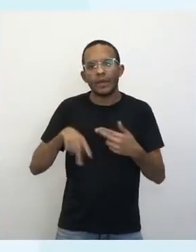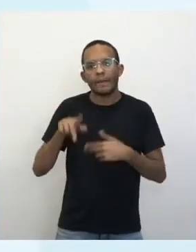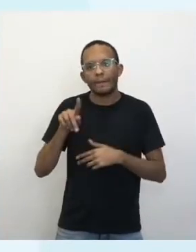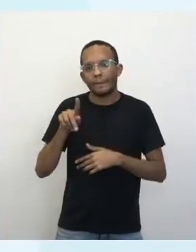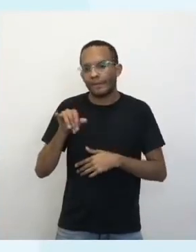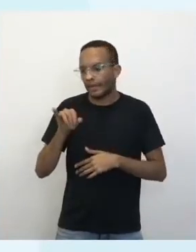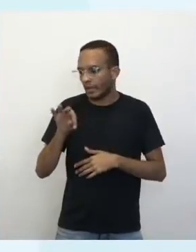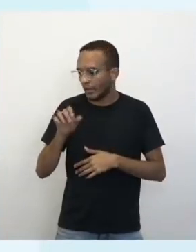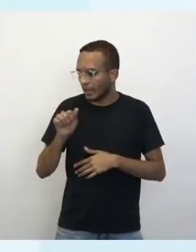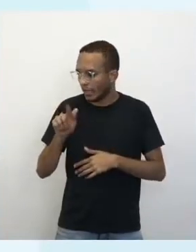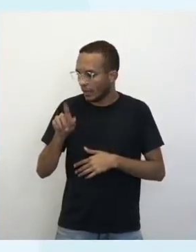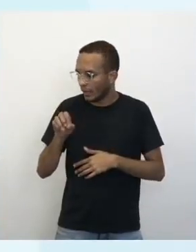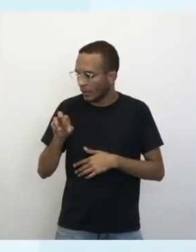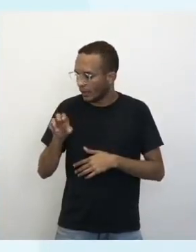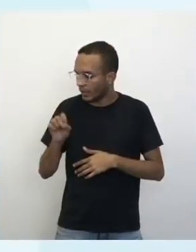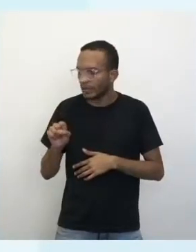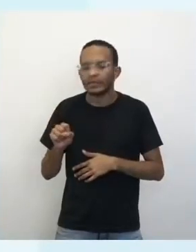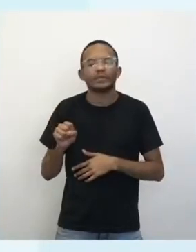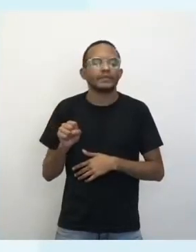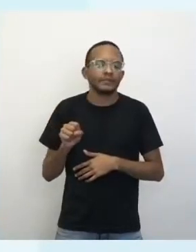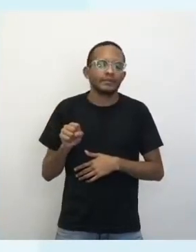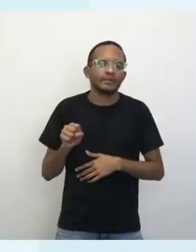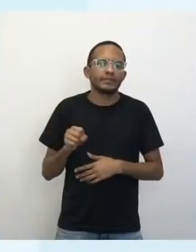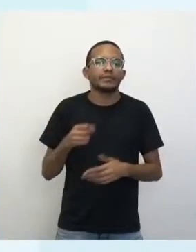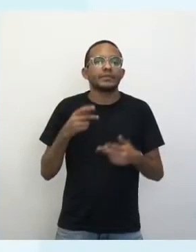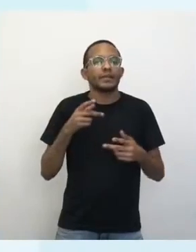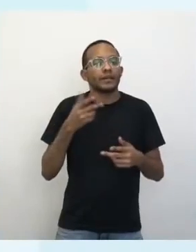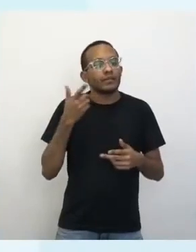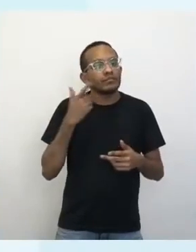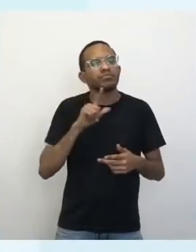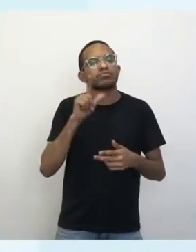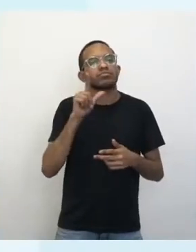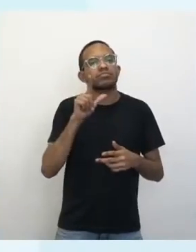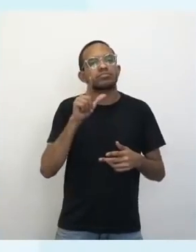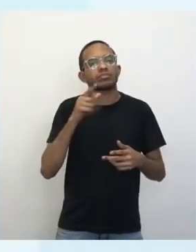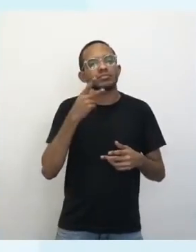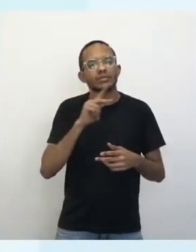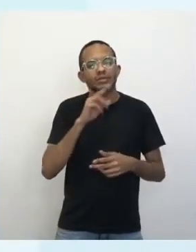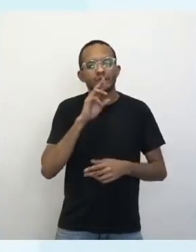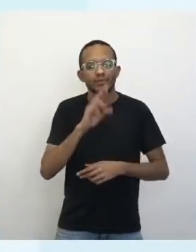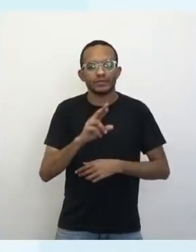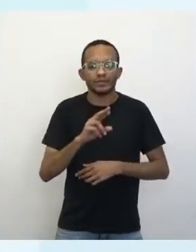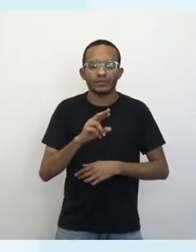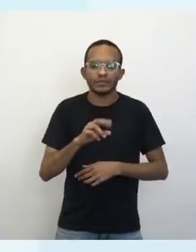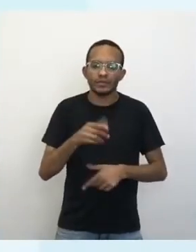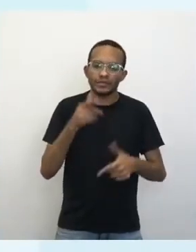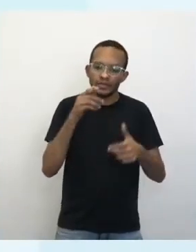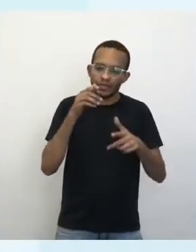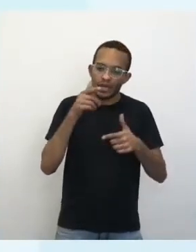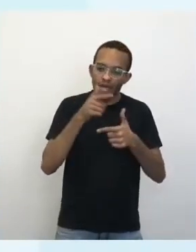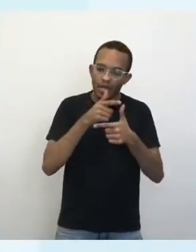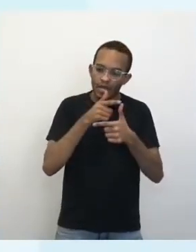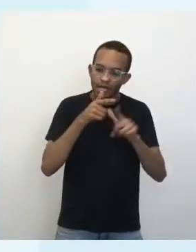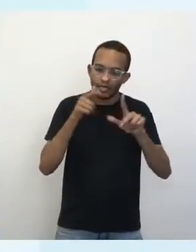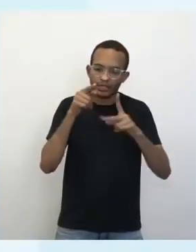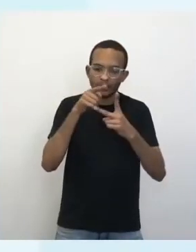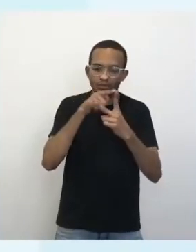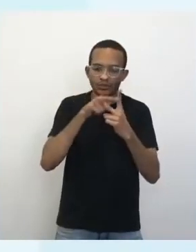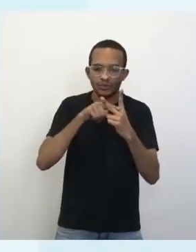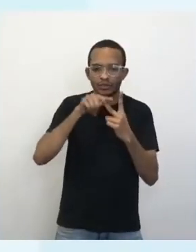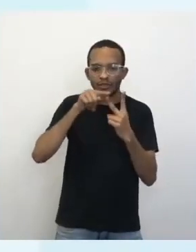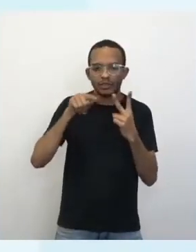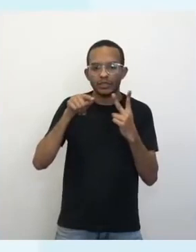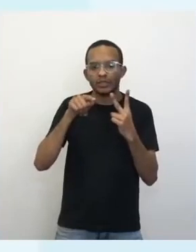para esta apótema da pirâmide, você vai chegar nessa expressão. Raiz quadrada de apótema